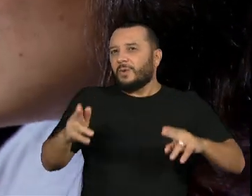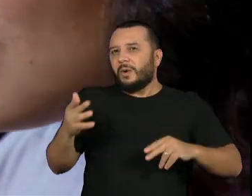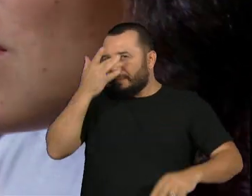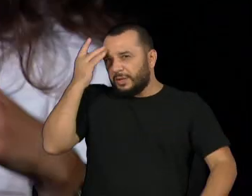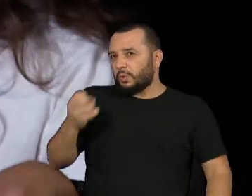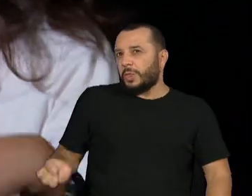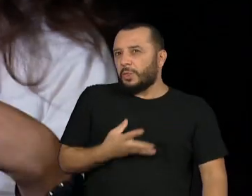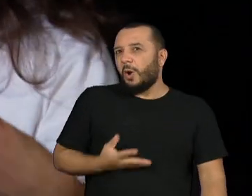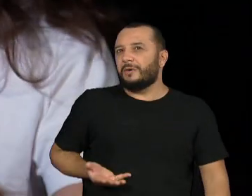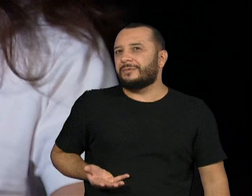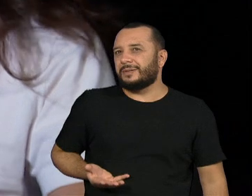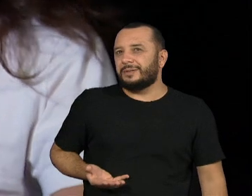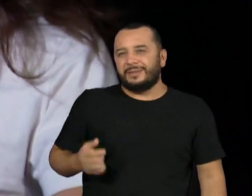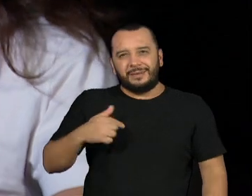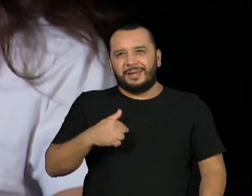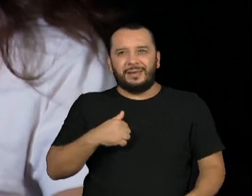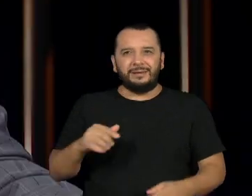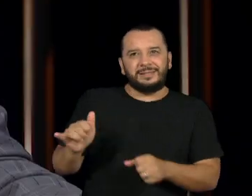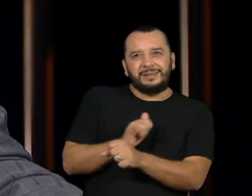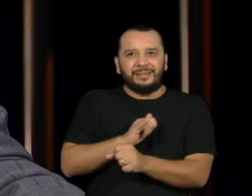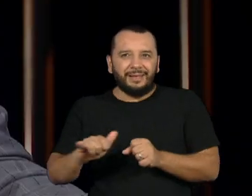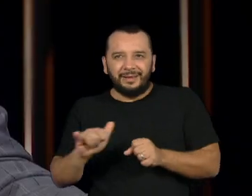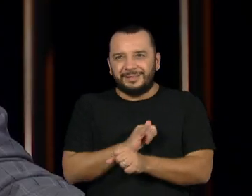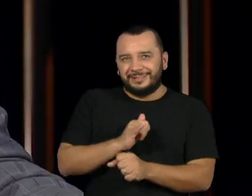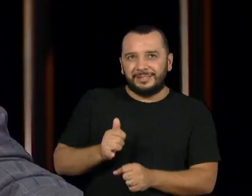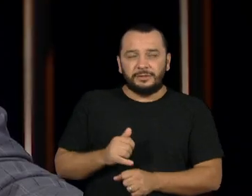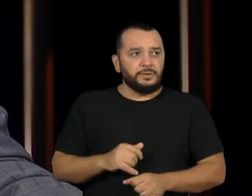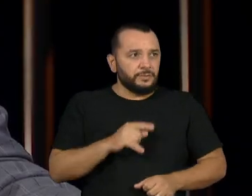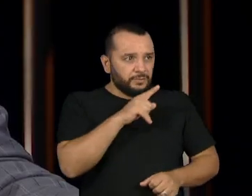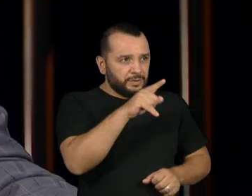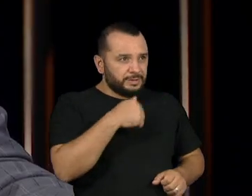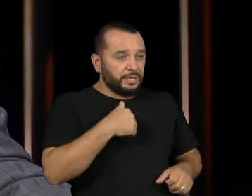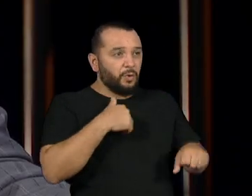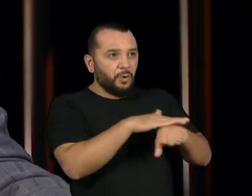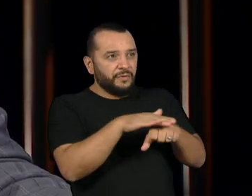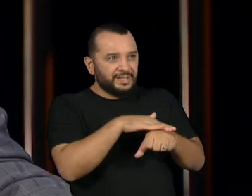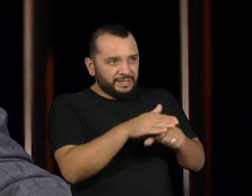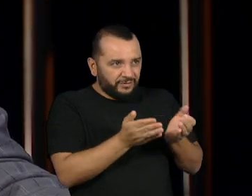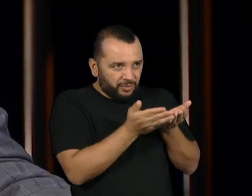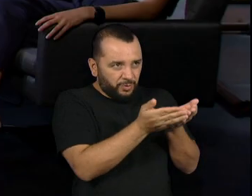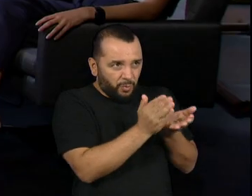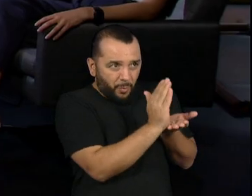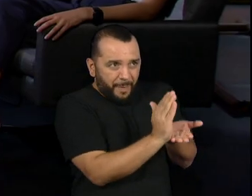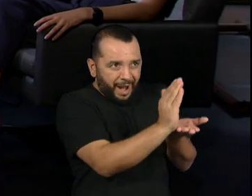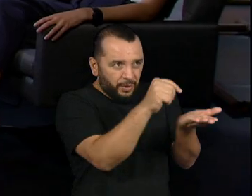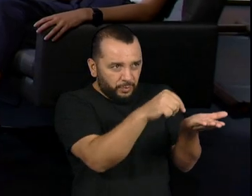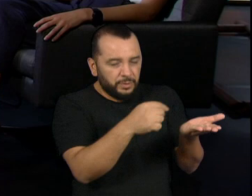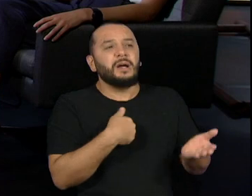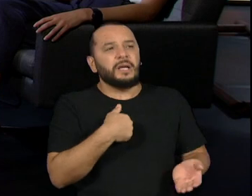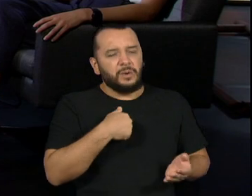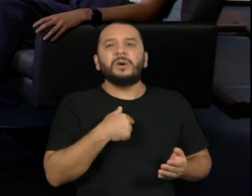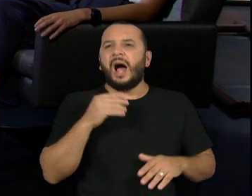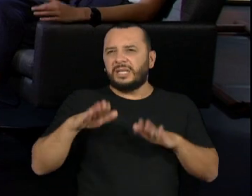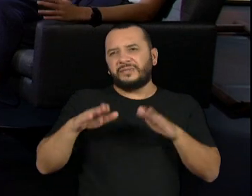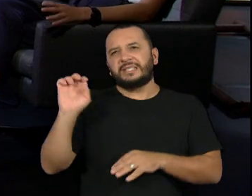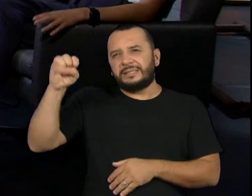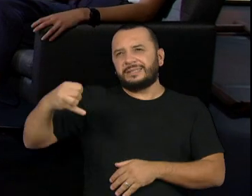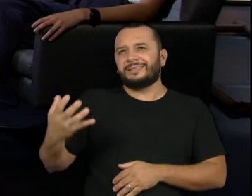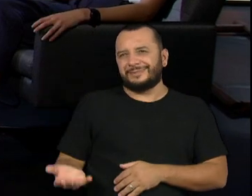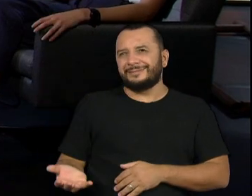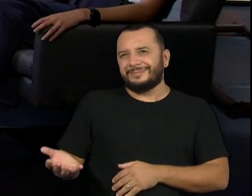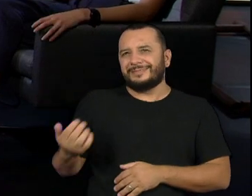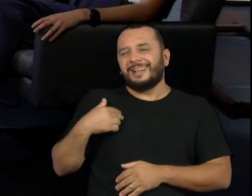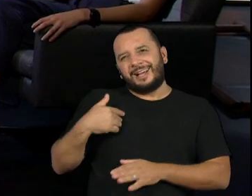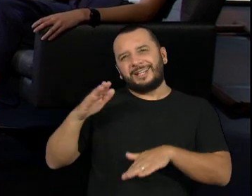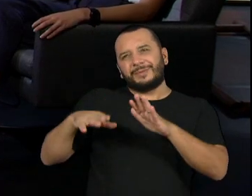ia criando, assim, dispositivos, né? Você conversava com a sardinha? Às vezes sim, às vezes com o